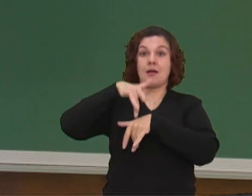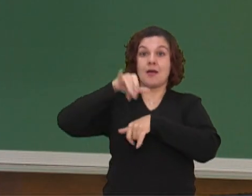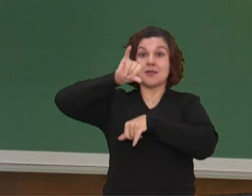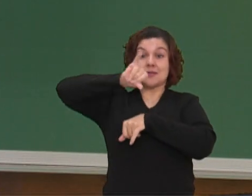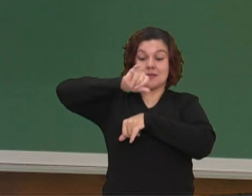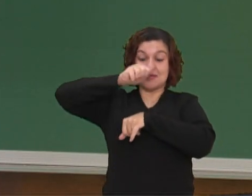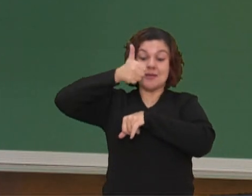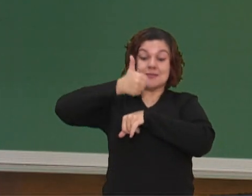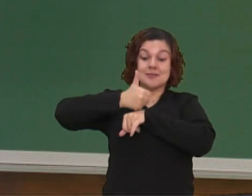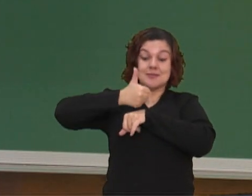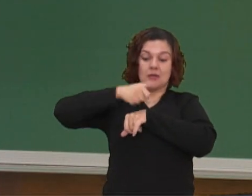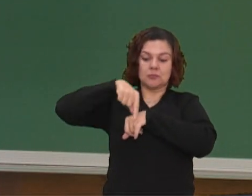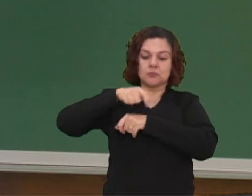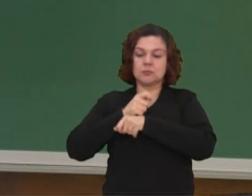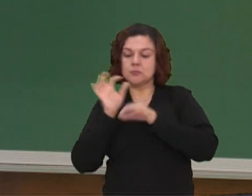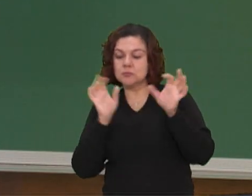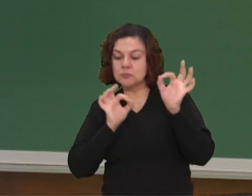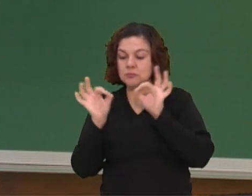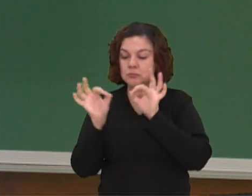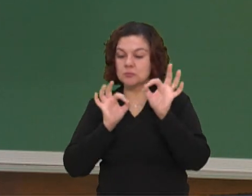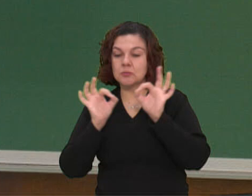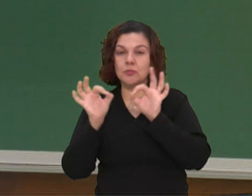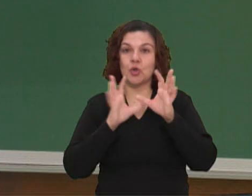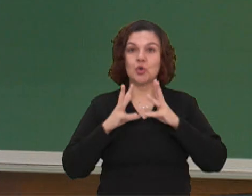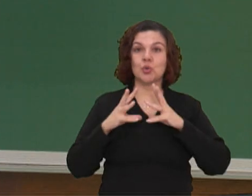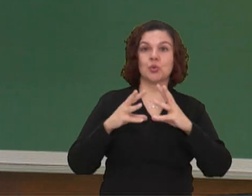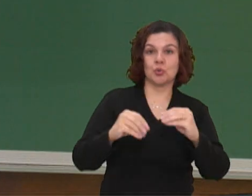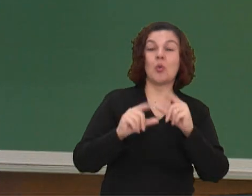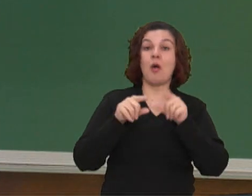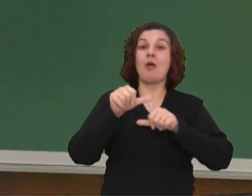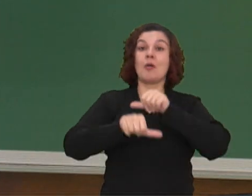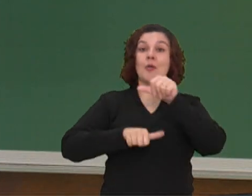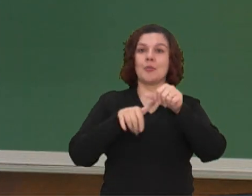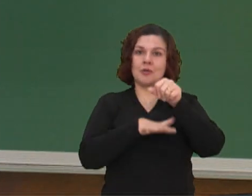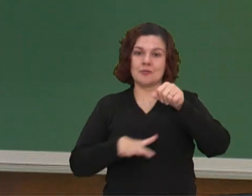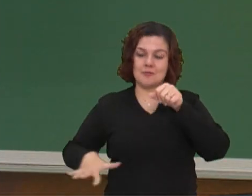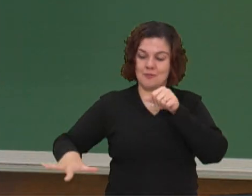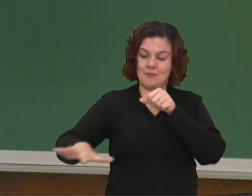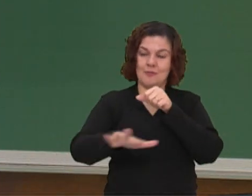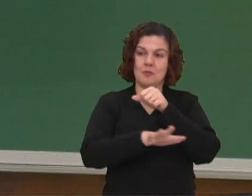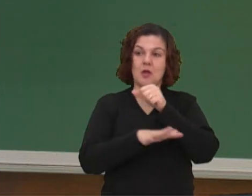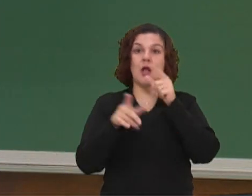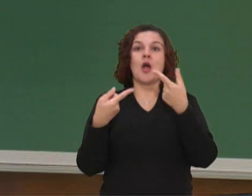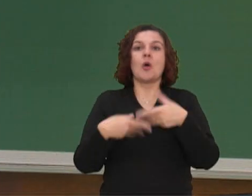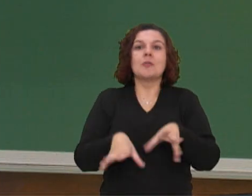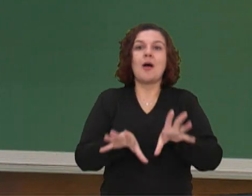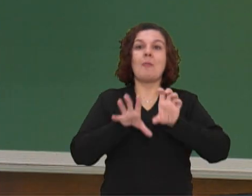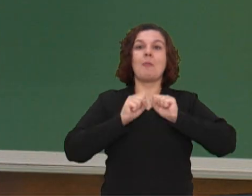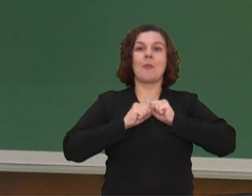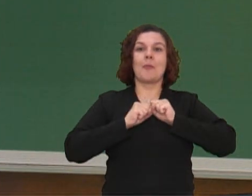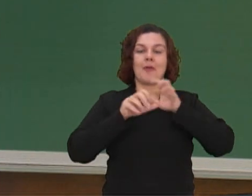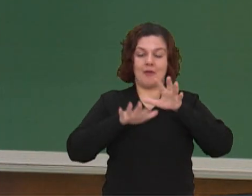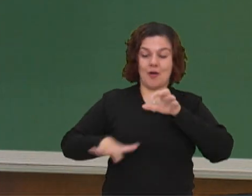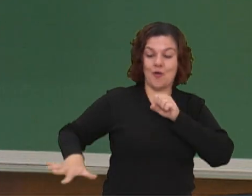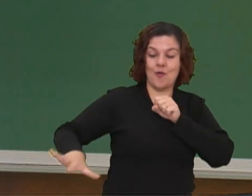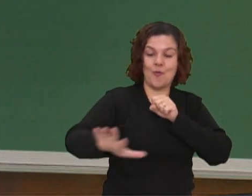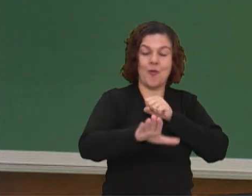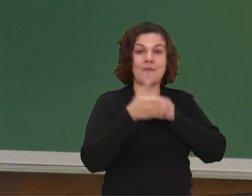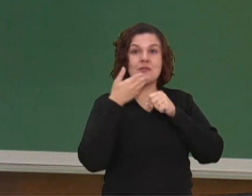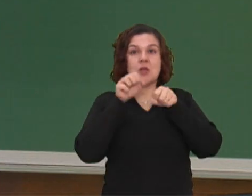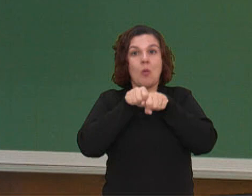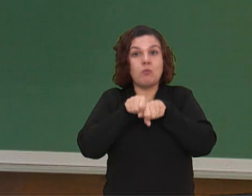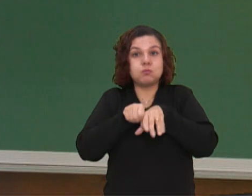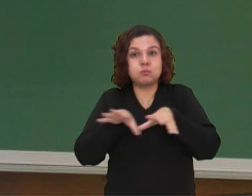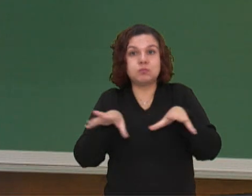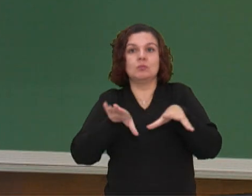é nada mais do que mudanças no espaço geográfico, na forma de se apropriar desse espaço, de ampliar